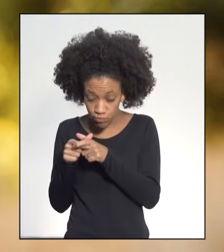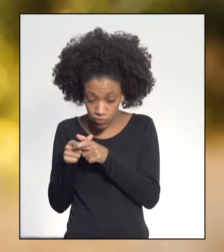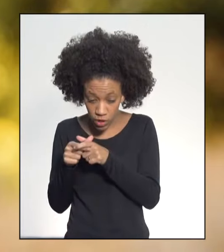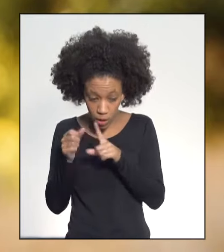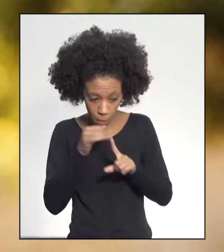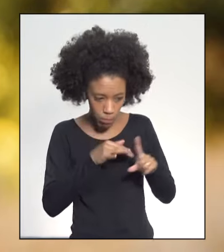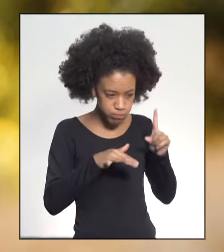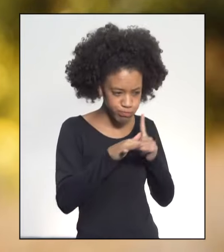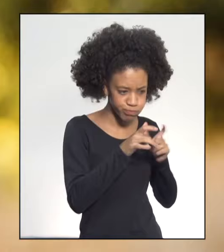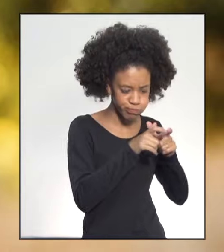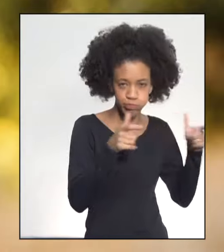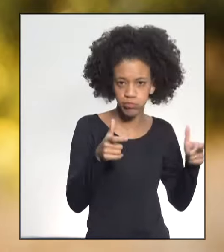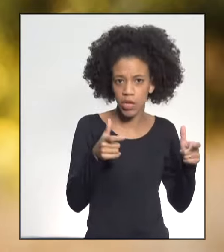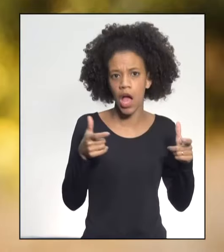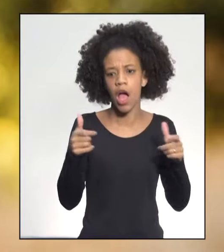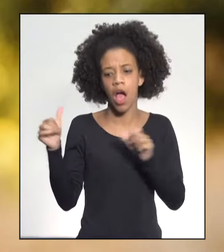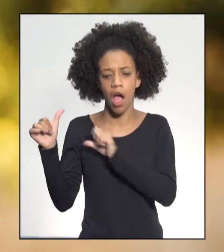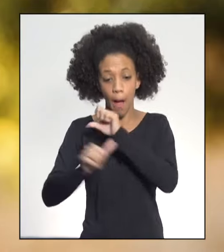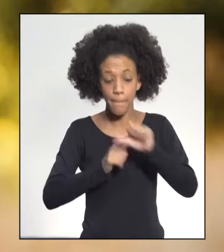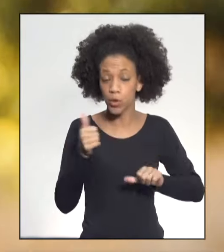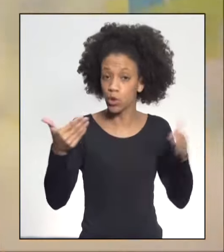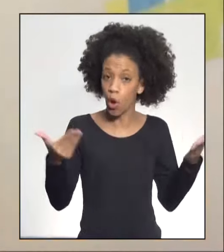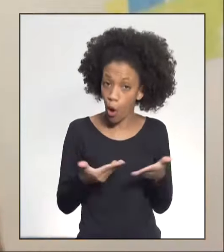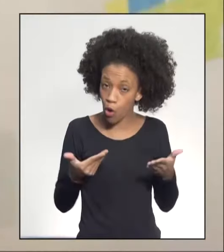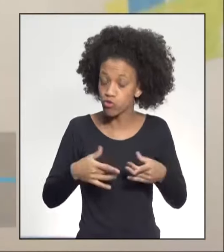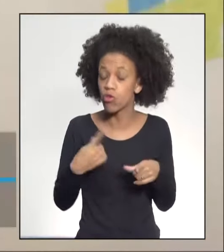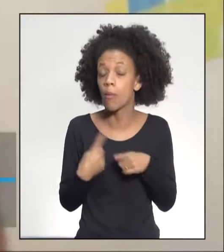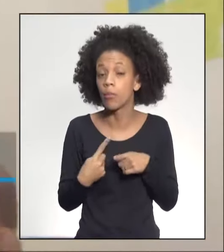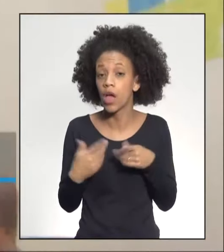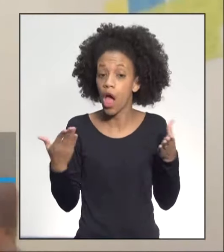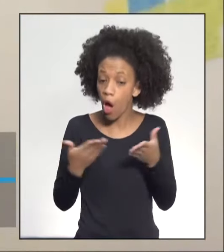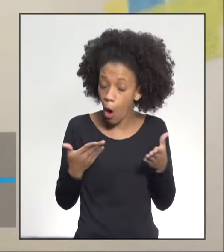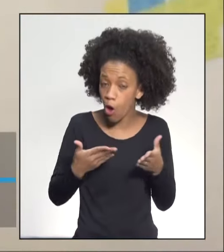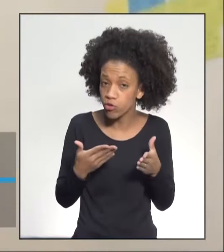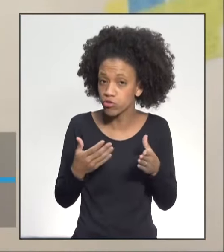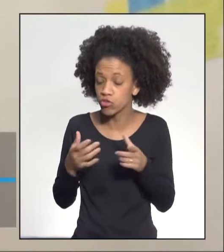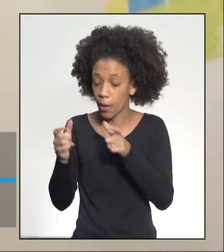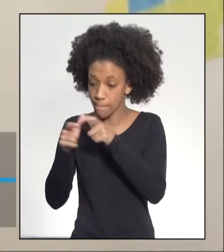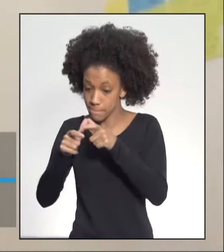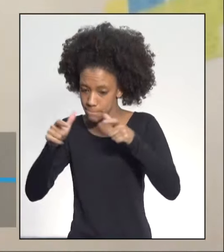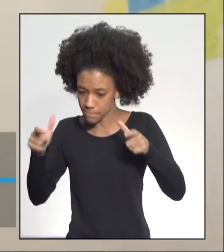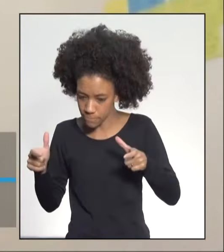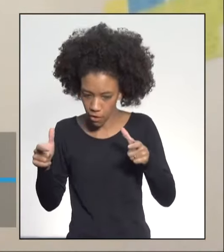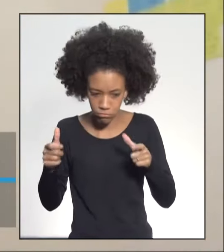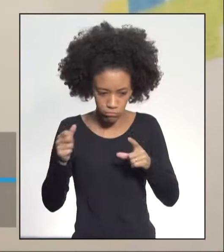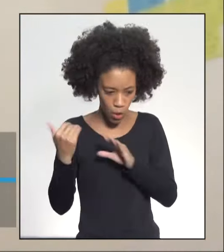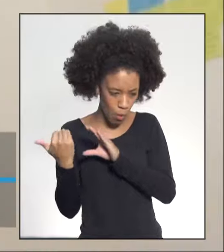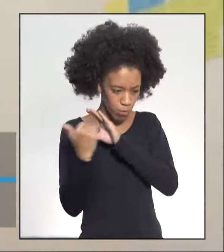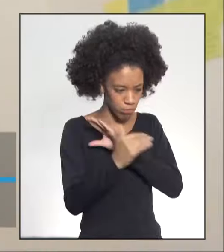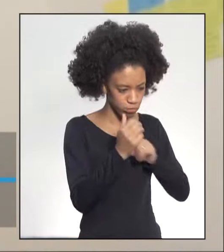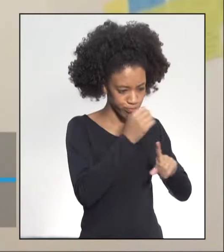muitos para muitos, porque qualquer um, ou quase qualquer um, pode produzir conteúdo.